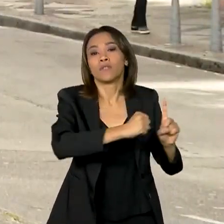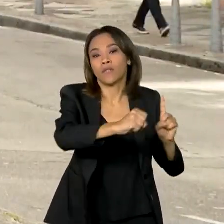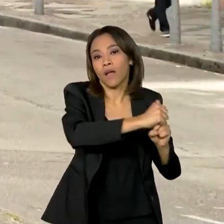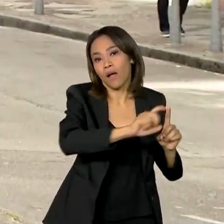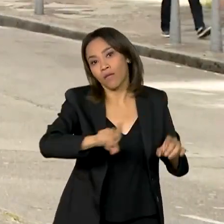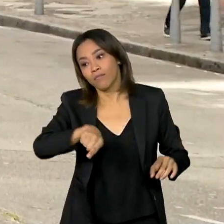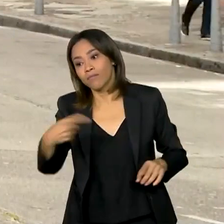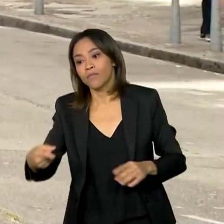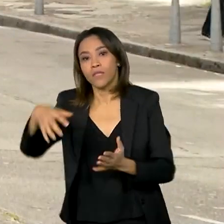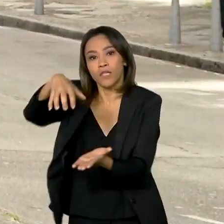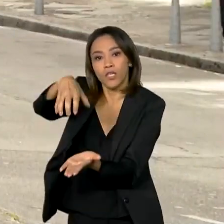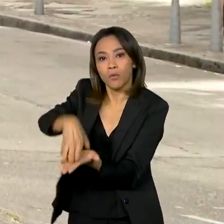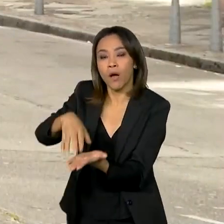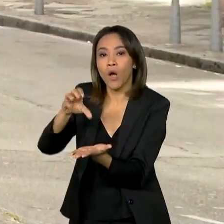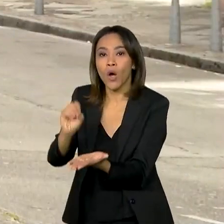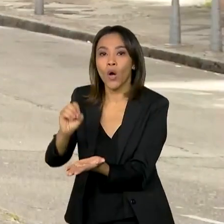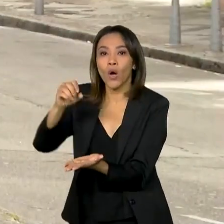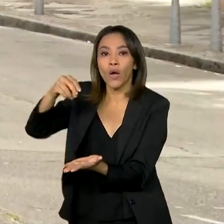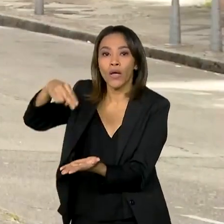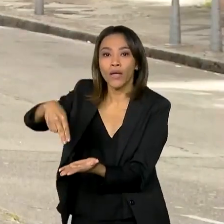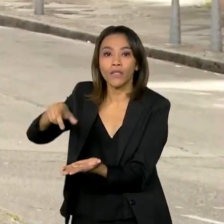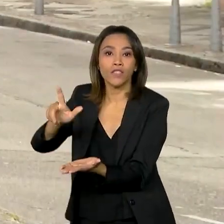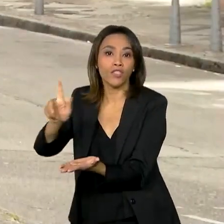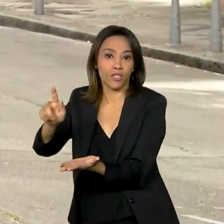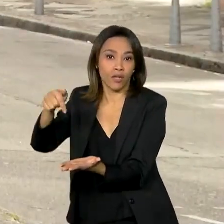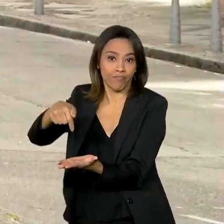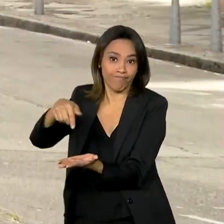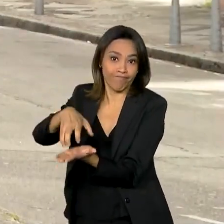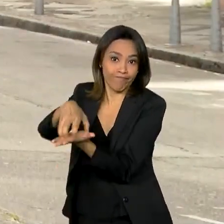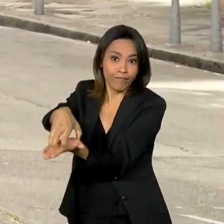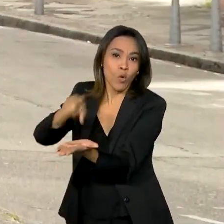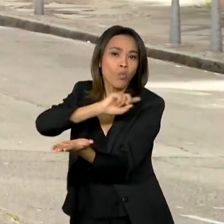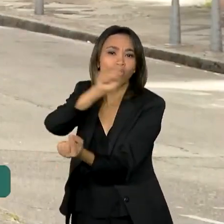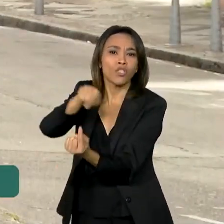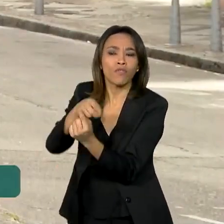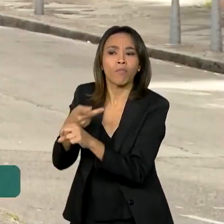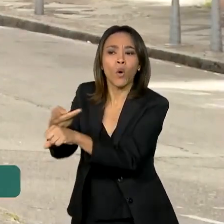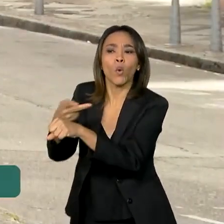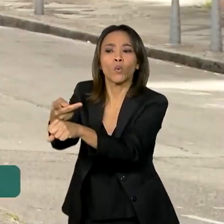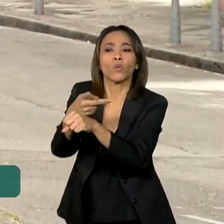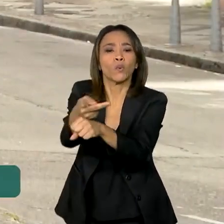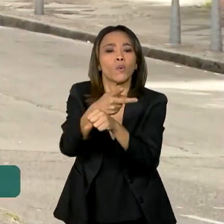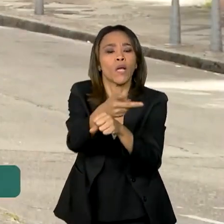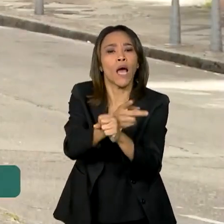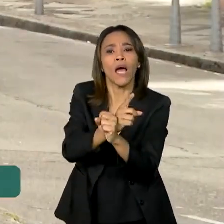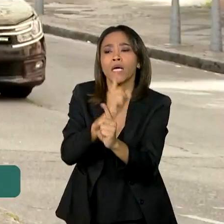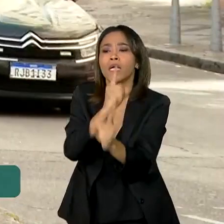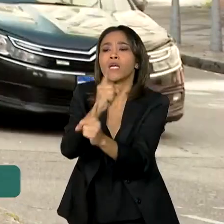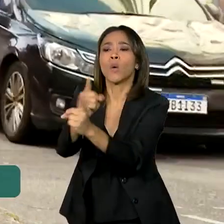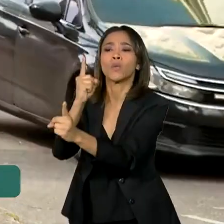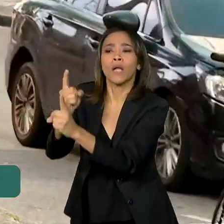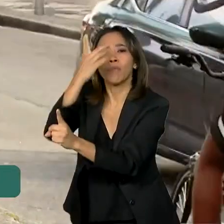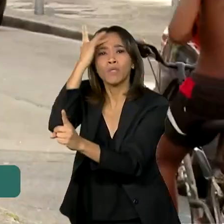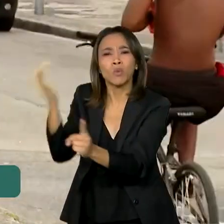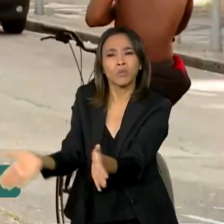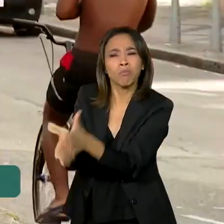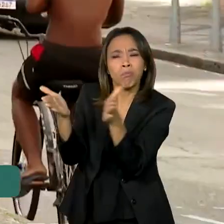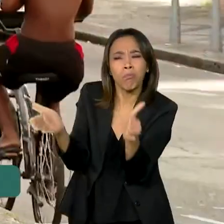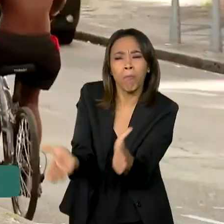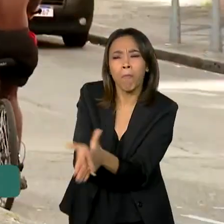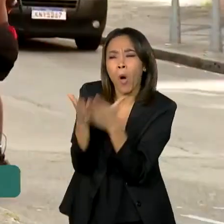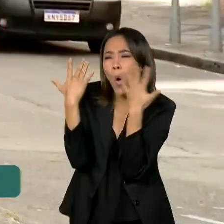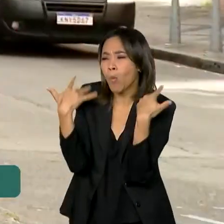ONG Ação da Cidadania. O objetivo é fazer uma busca ativa para encontrar pessoas em situação de extrema pobreza que